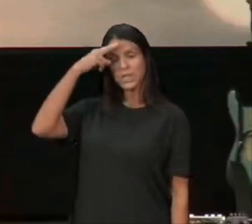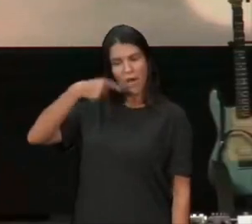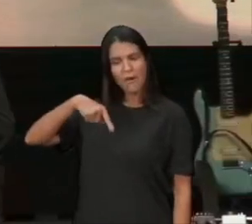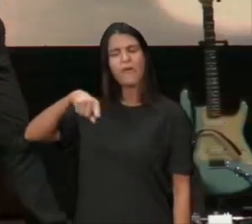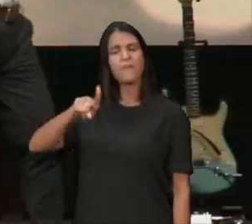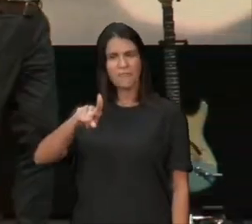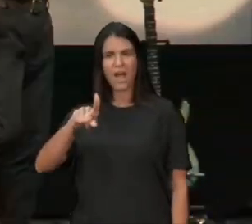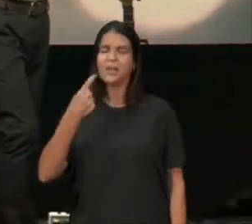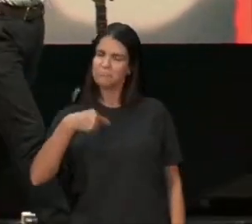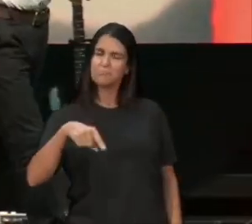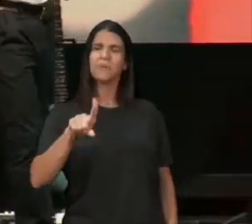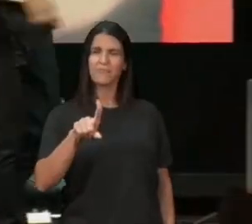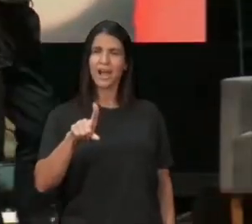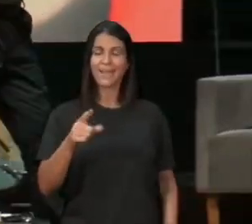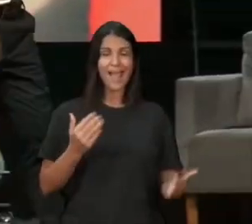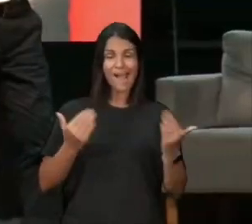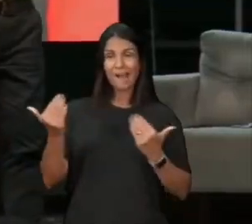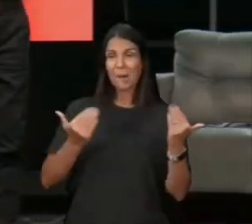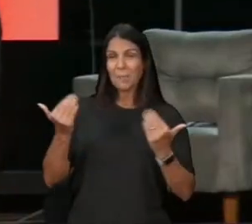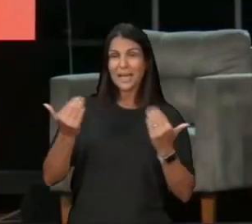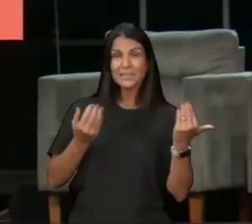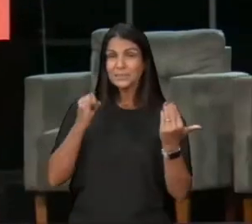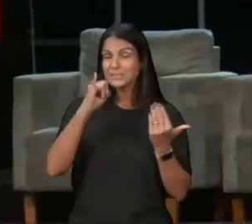que se o senhor, der uma palavra daí, o servo dele é curado na hora,